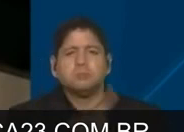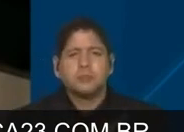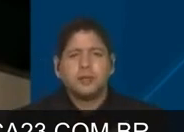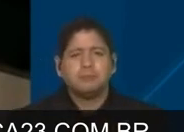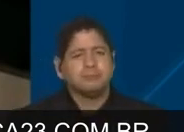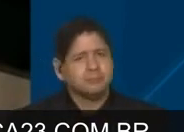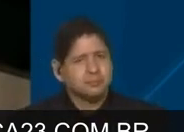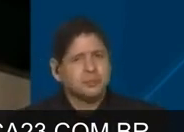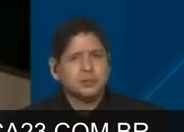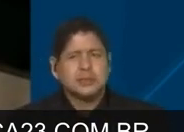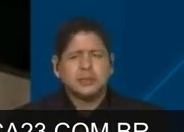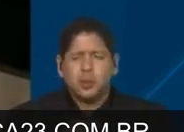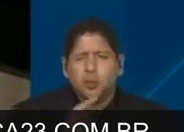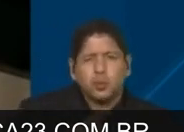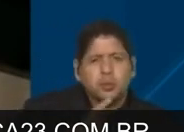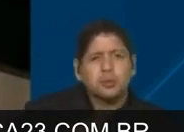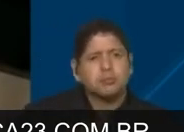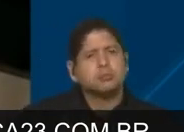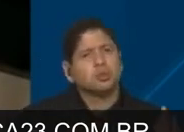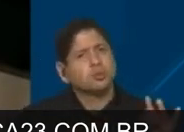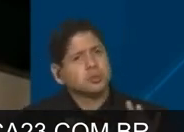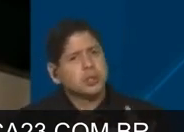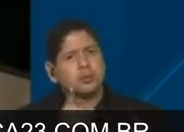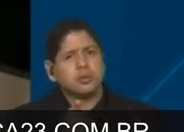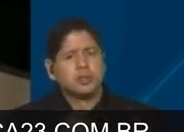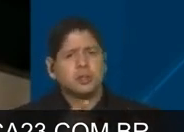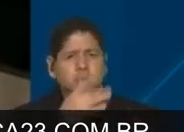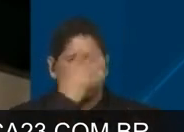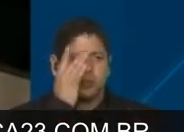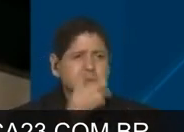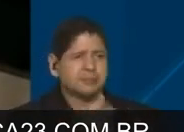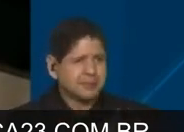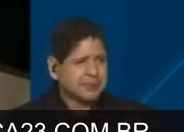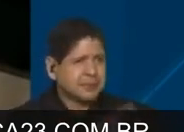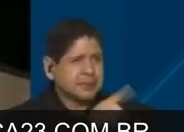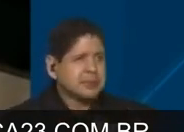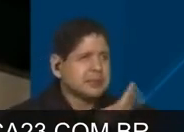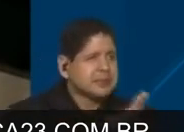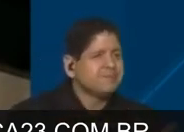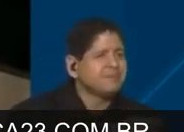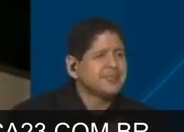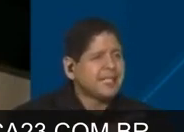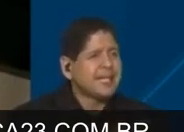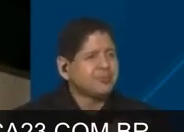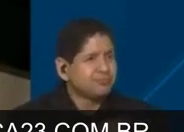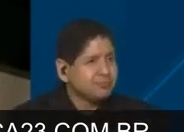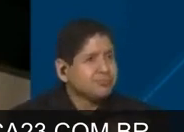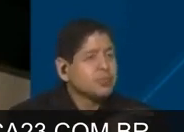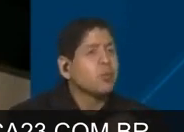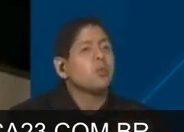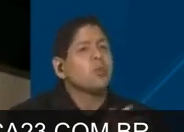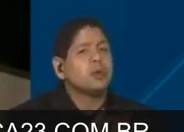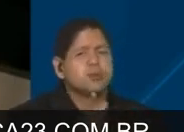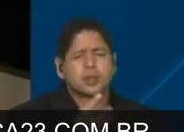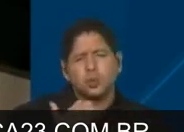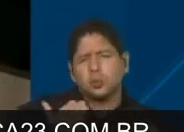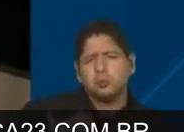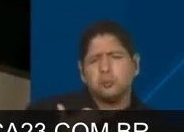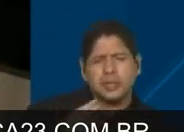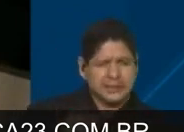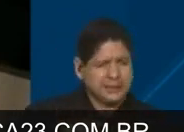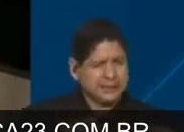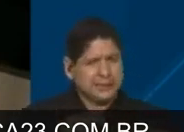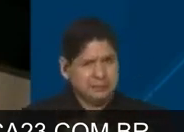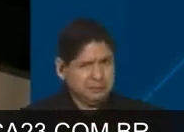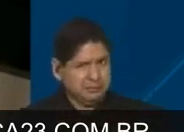Então, sempre na dúvida, entre em contato com o seu credor, principalmente quem deve instituição financeira. Está suspeitando de um link que